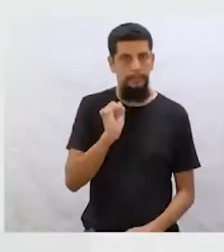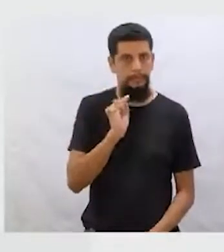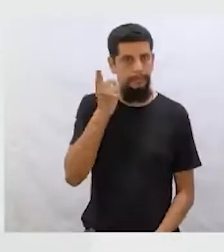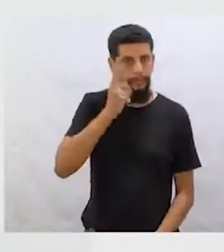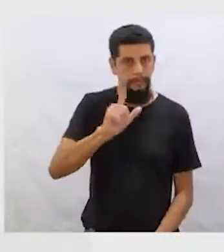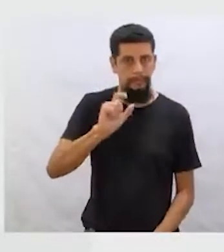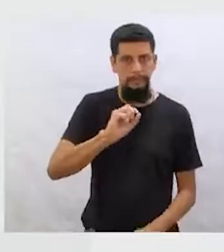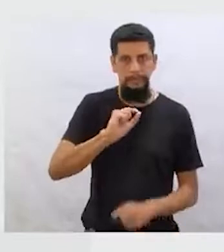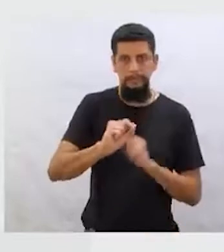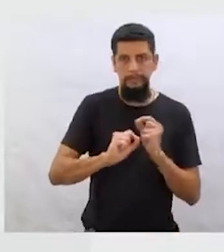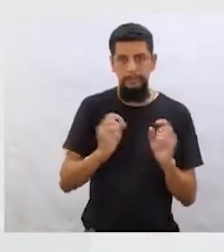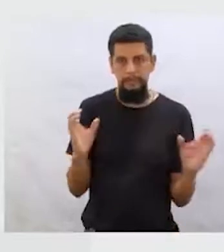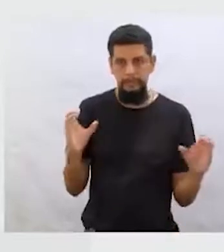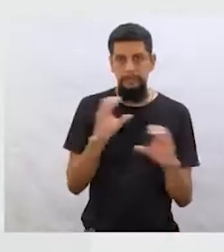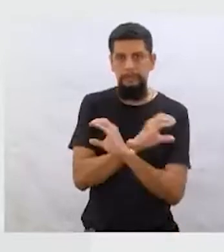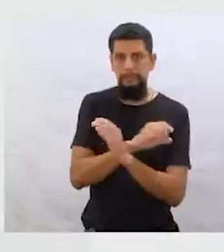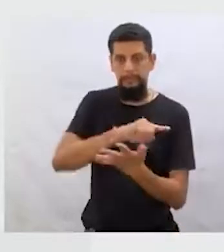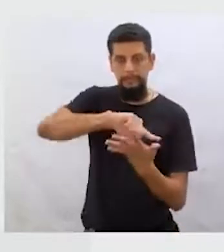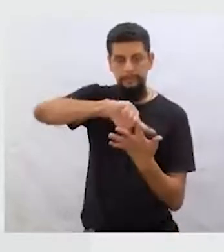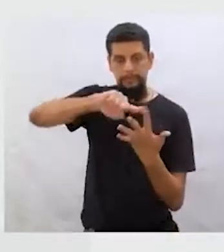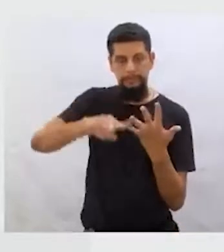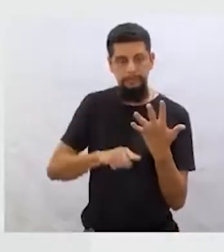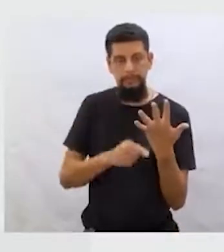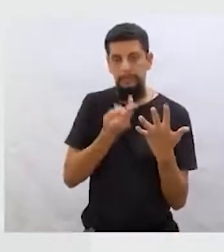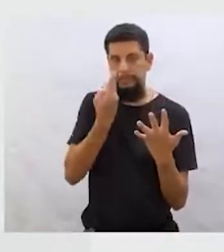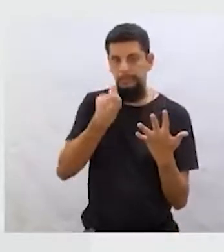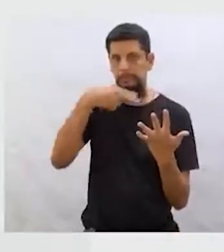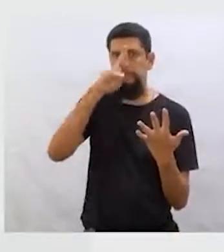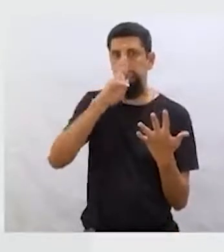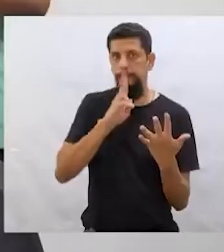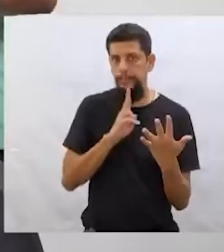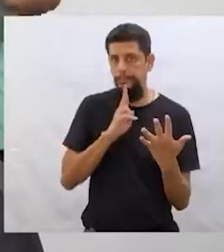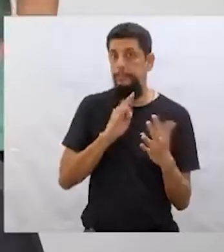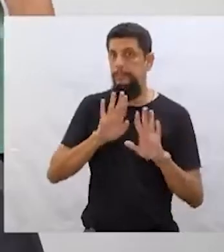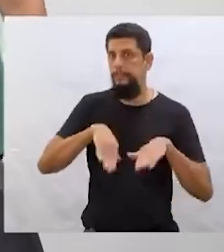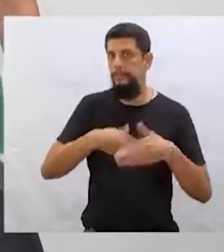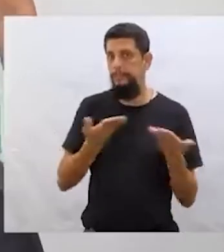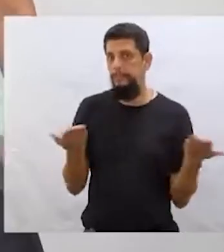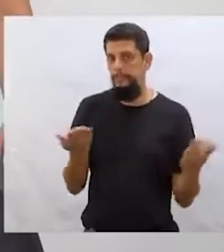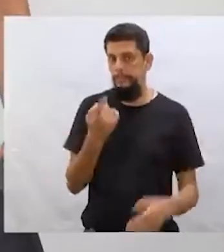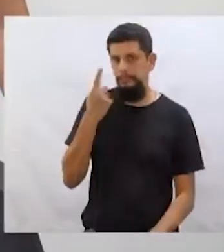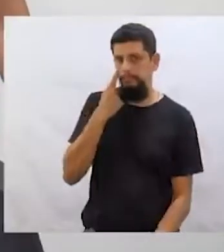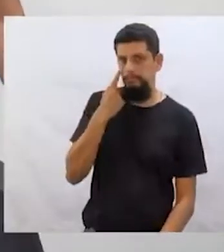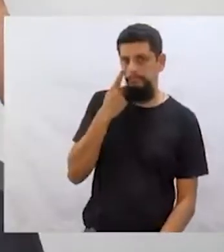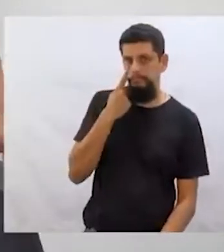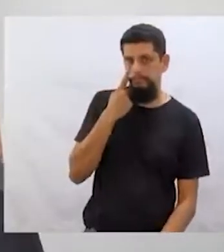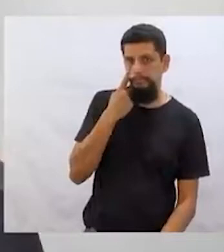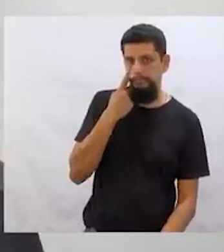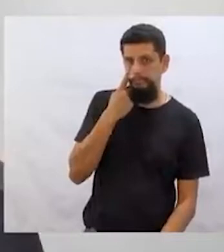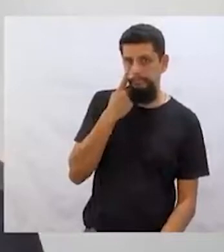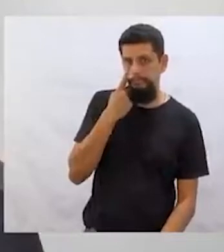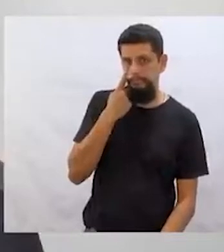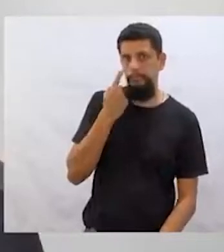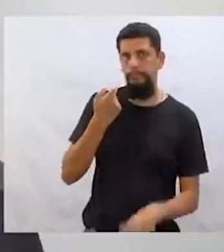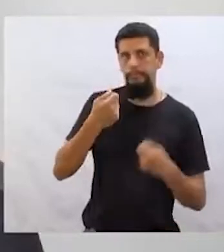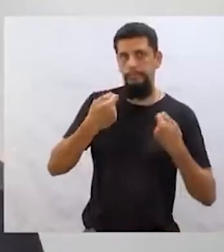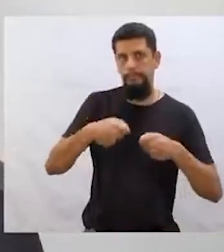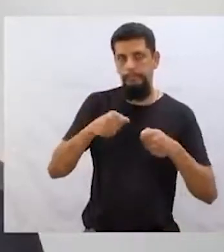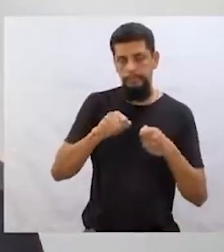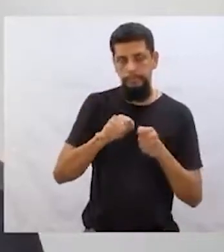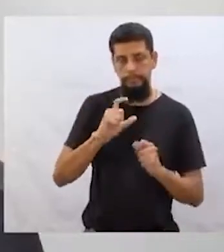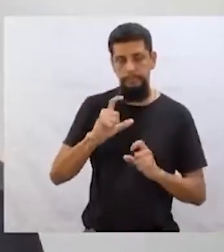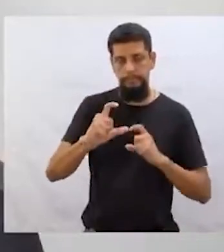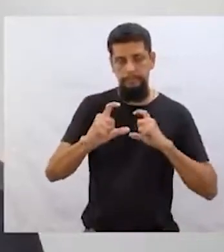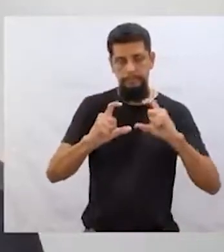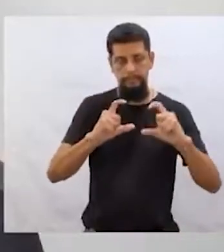quem completar o tabuleiro com os 5 palitos. Então, olha só. Nós precisamos fazer